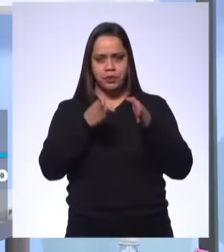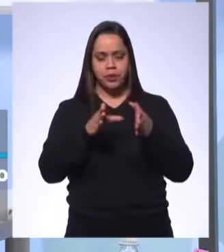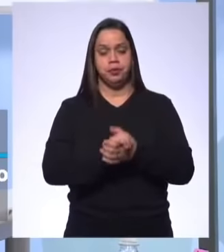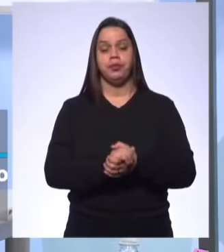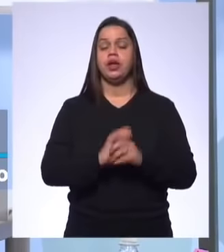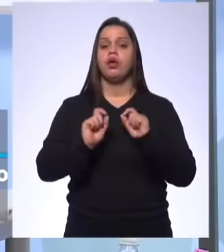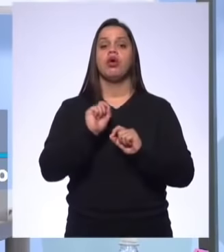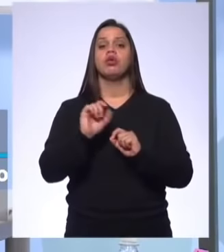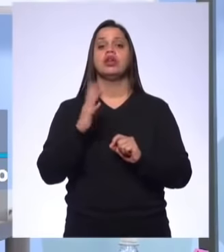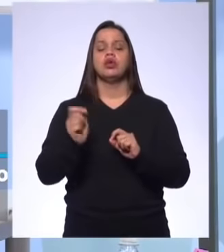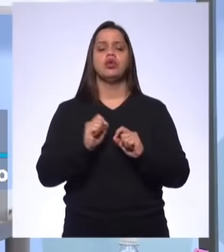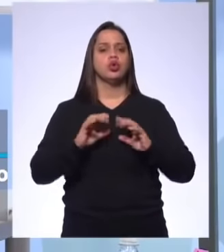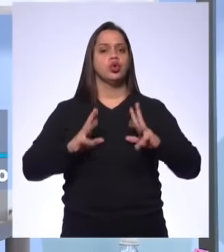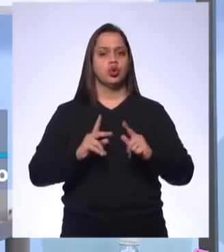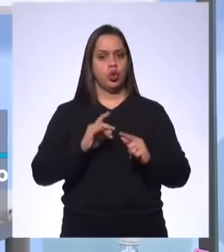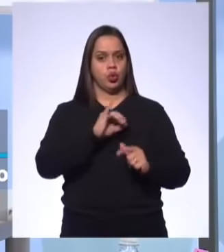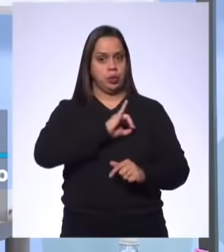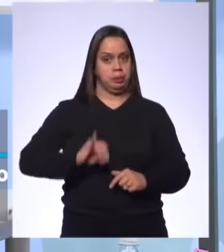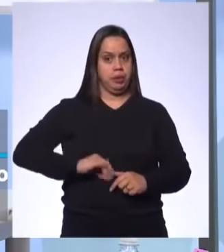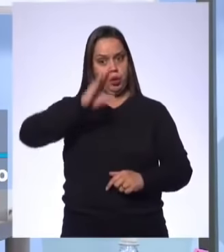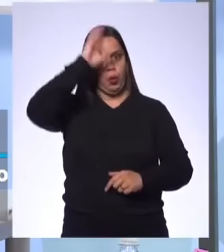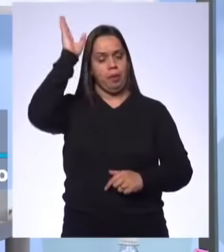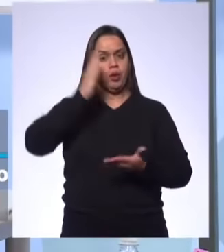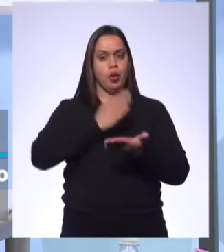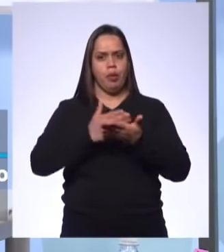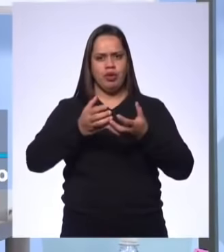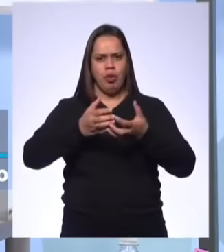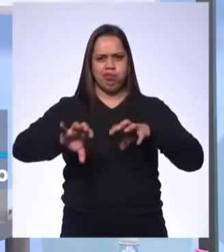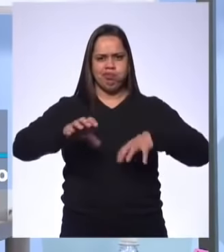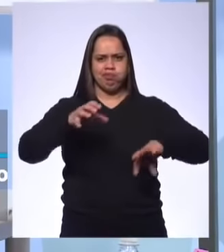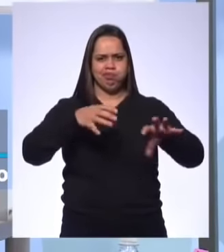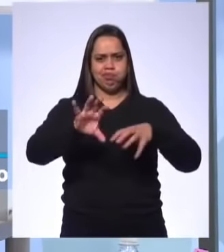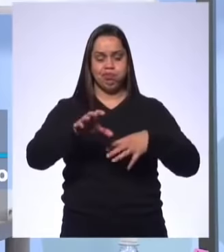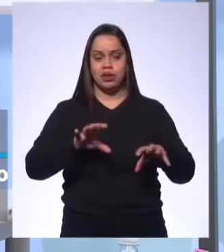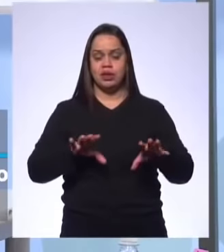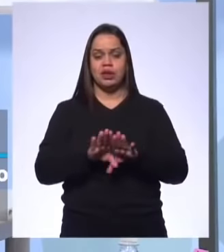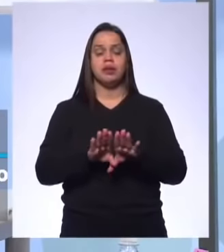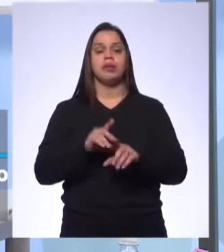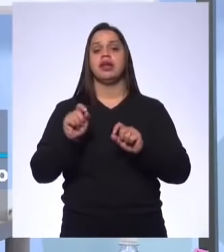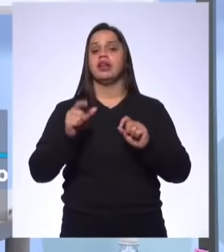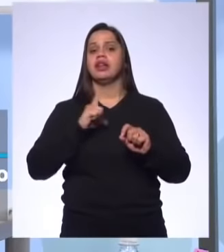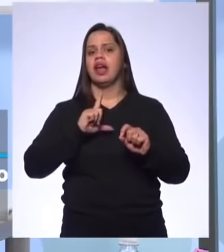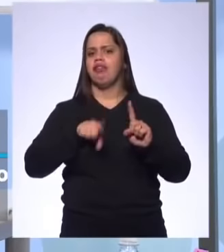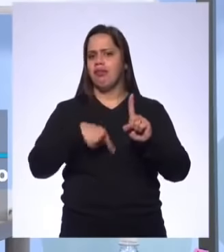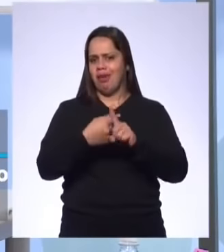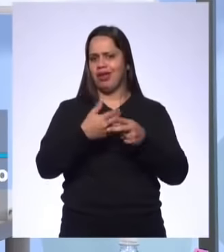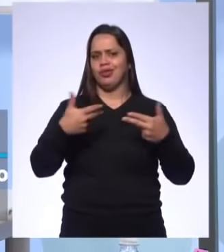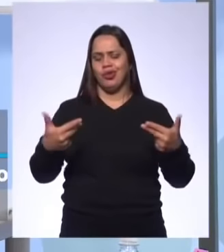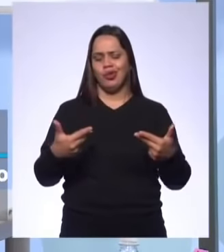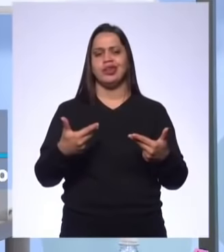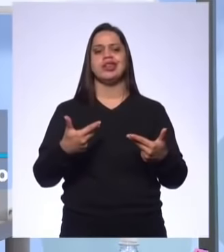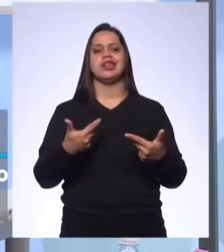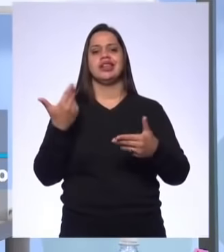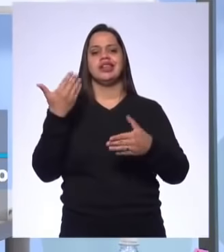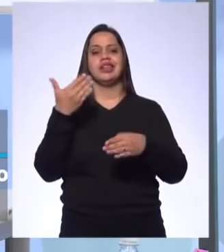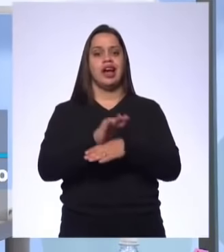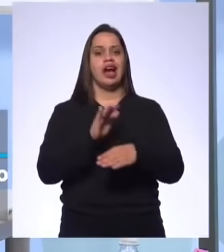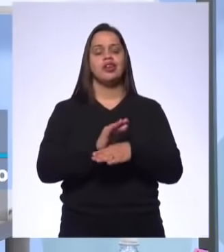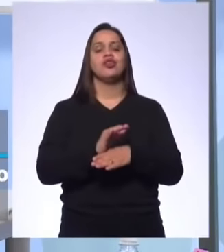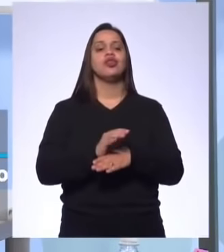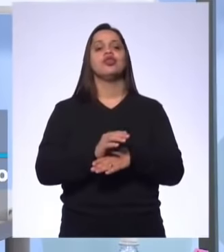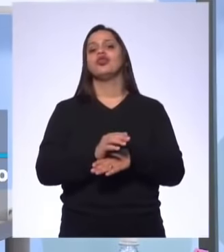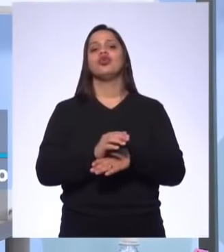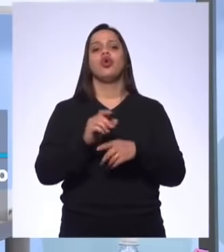estava desarticulado, que tem mais alguns ingredientes que favoreceram aí essa desarticulação, né?